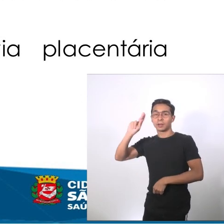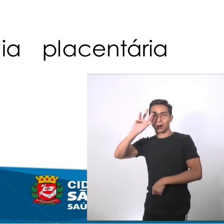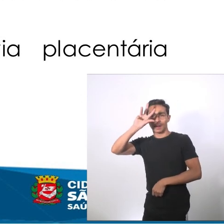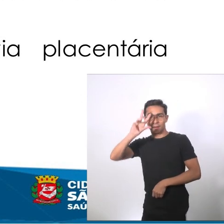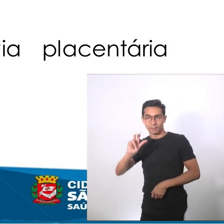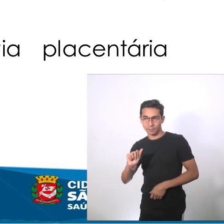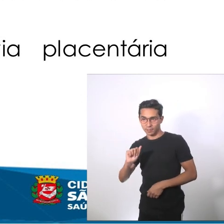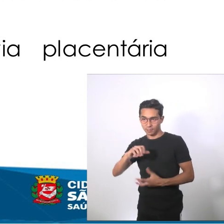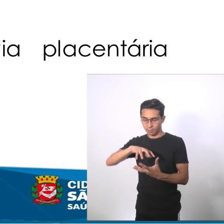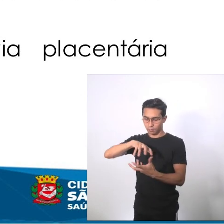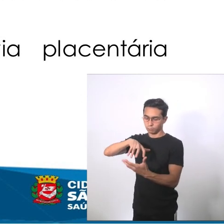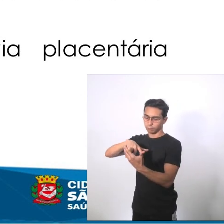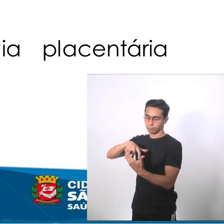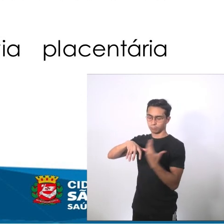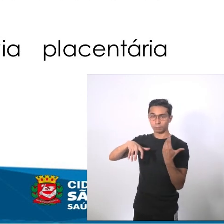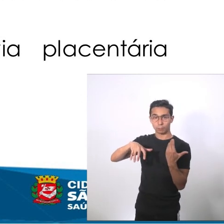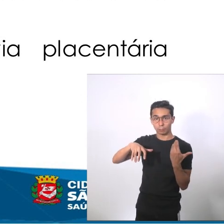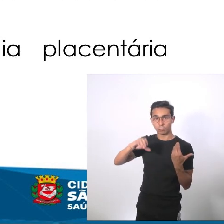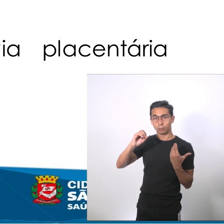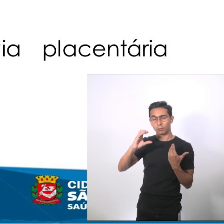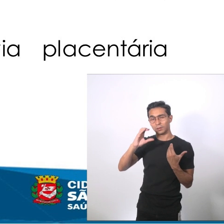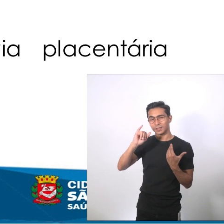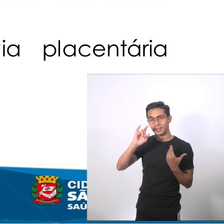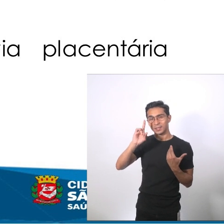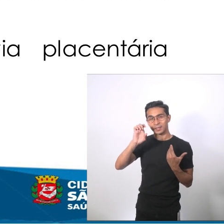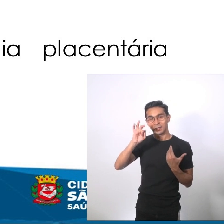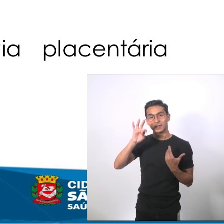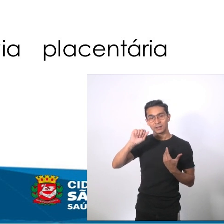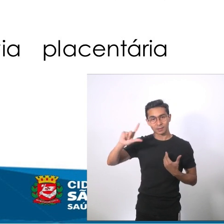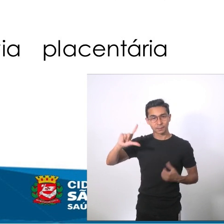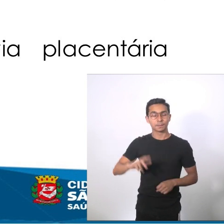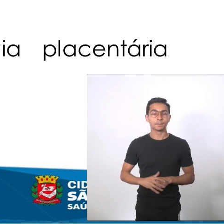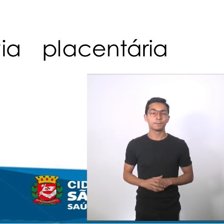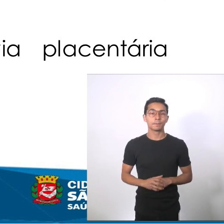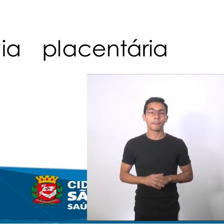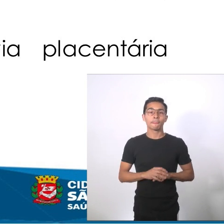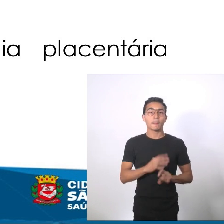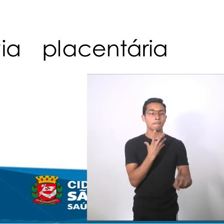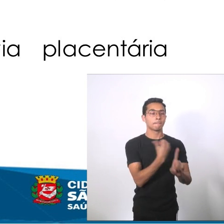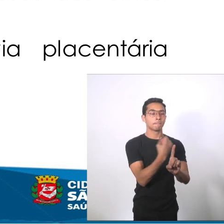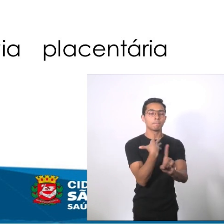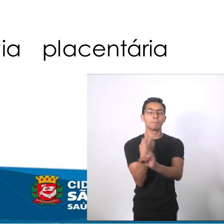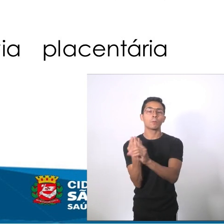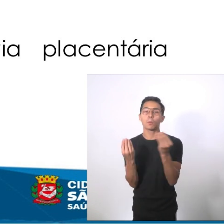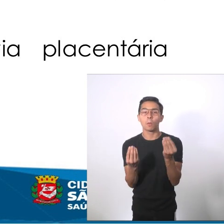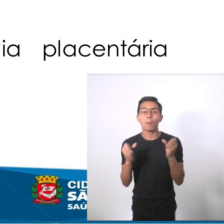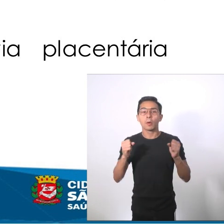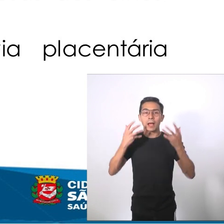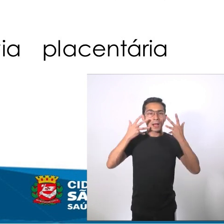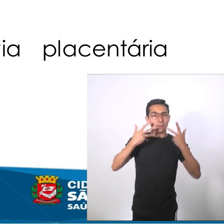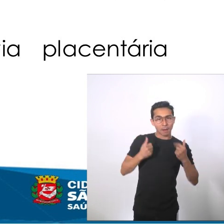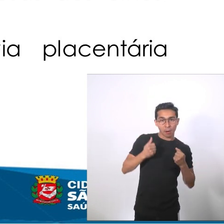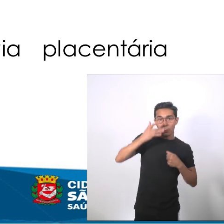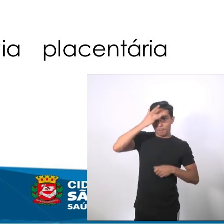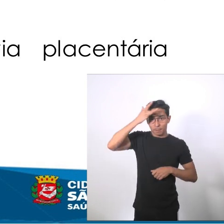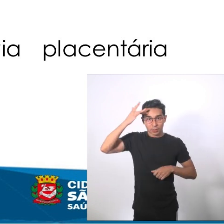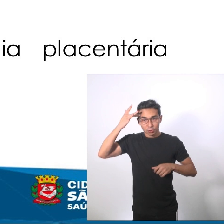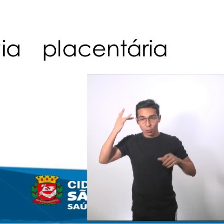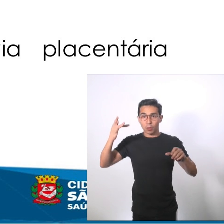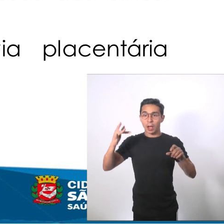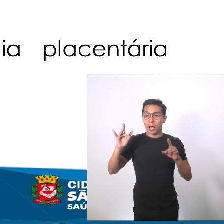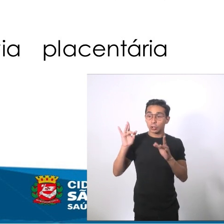Transmissão. Ele pode ser transmitido do animal para a pessoa, ou de pessoa para pessoa, por contato próximo com